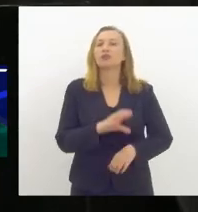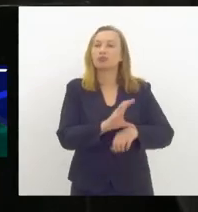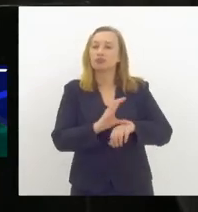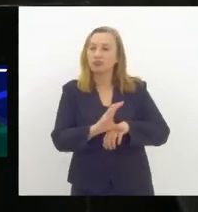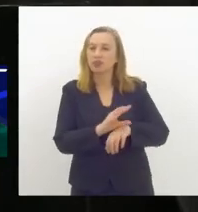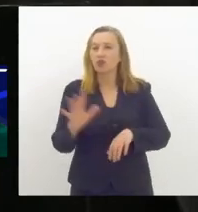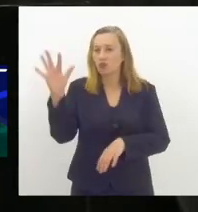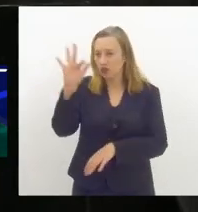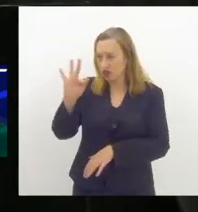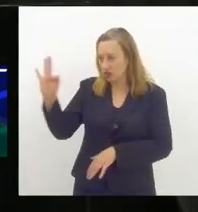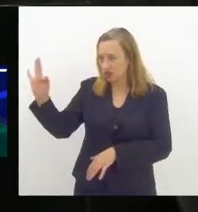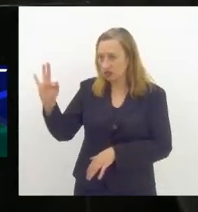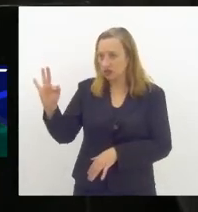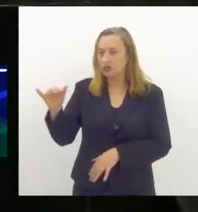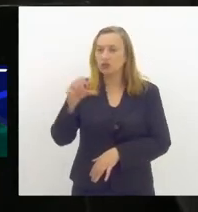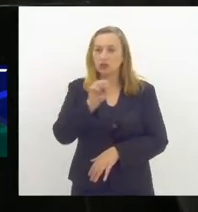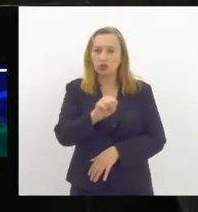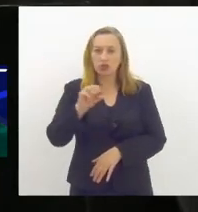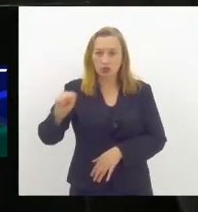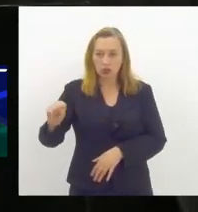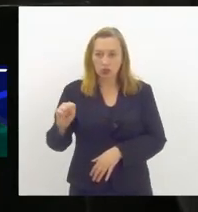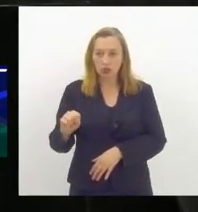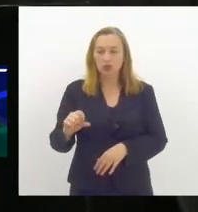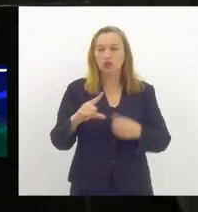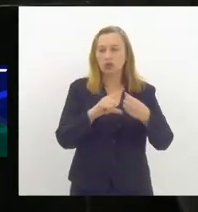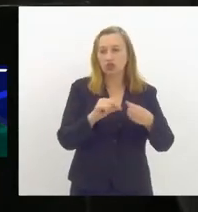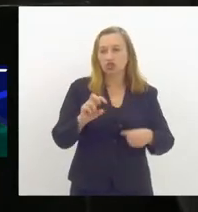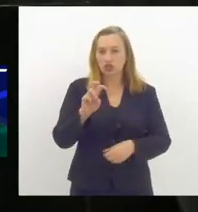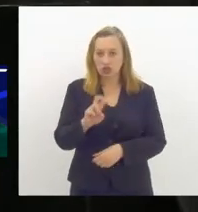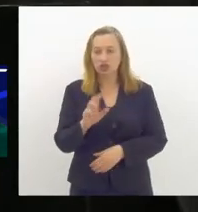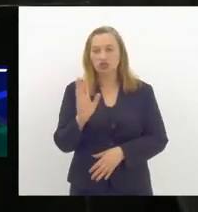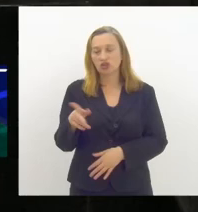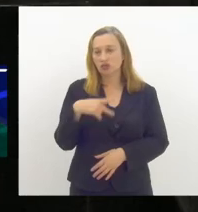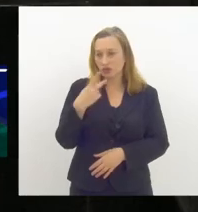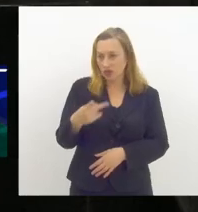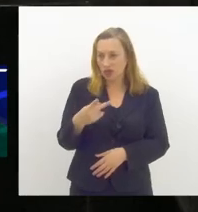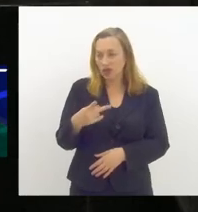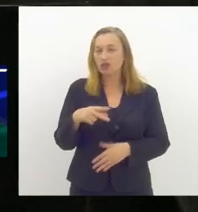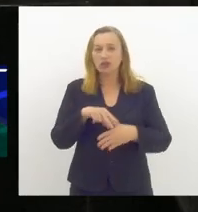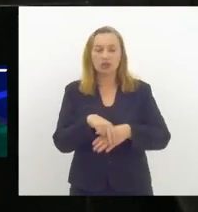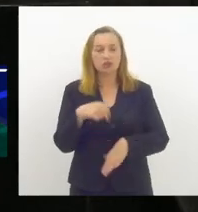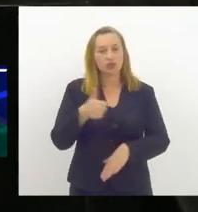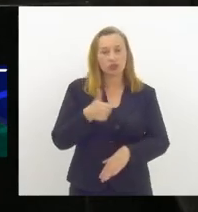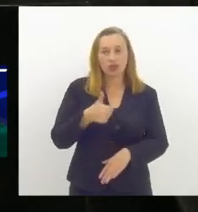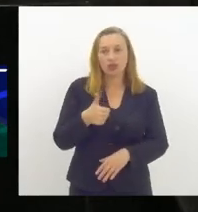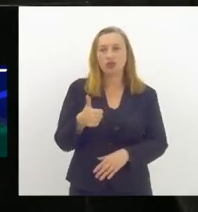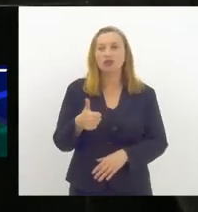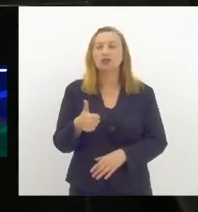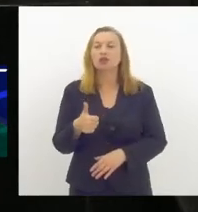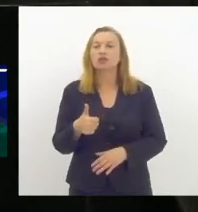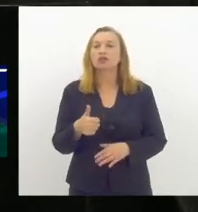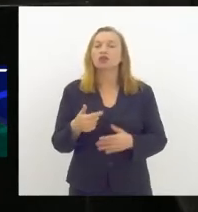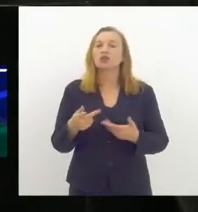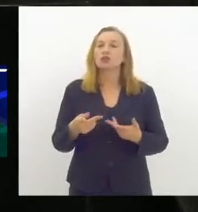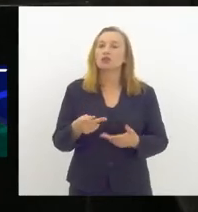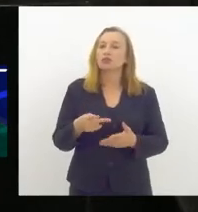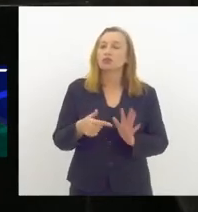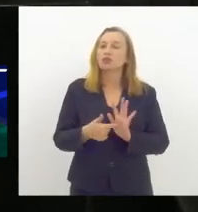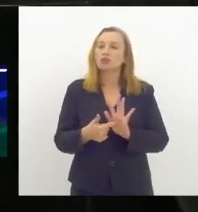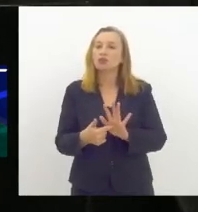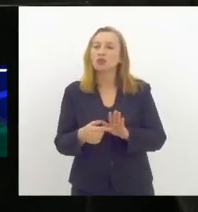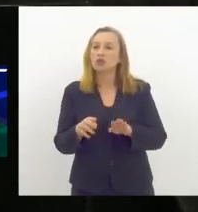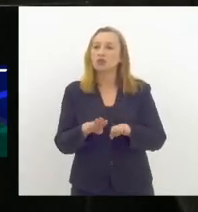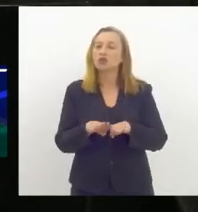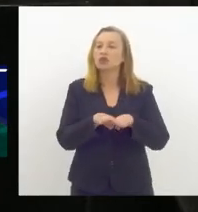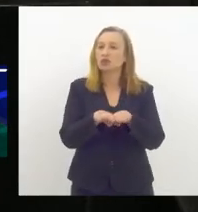Constituição Federal de 88 em seu artigo 5º Como já dito inciso primeiro Ela traz expressamente a